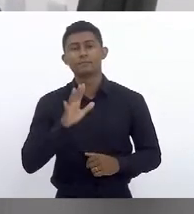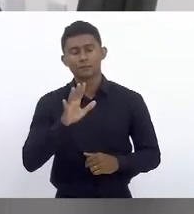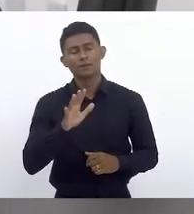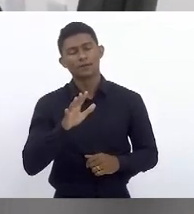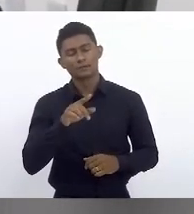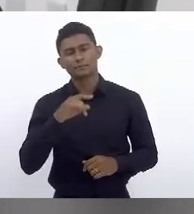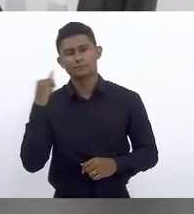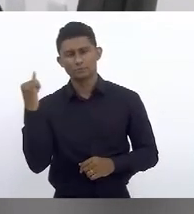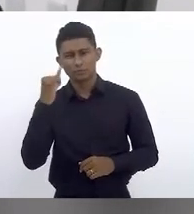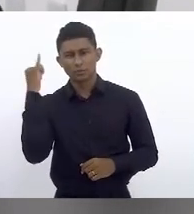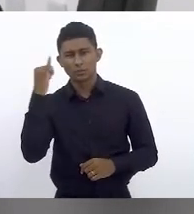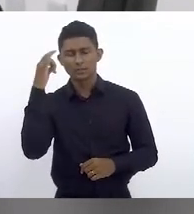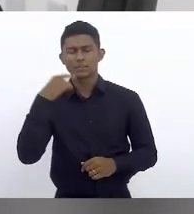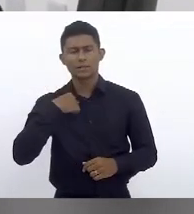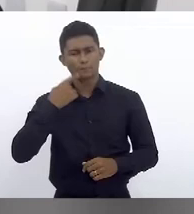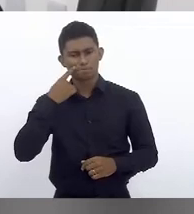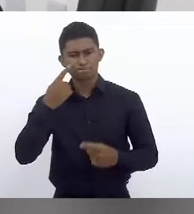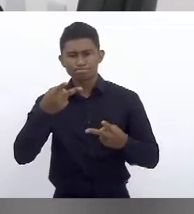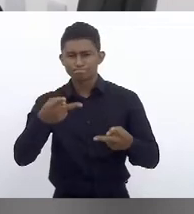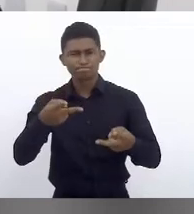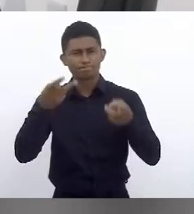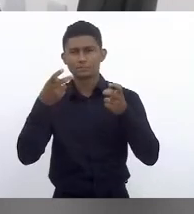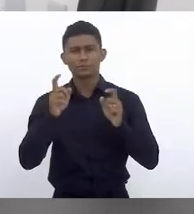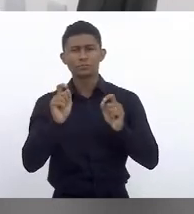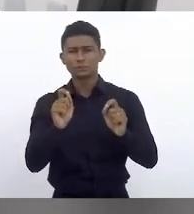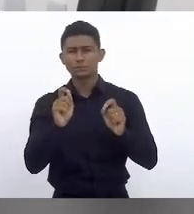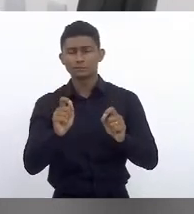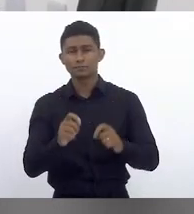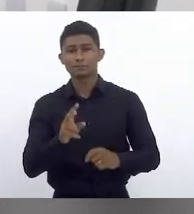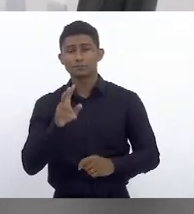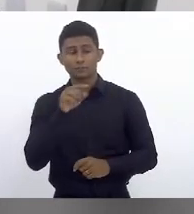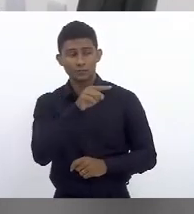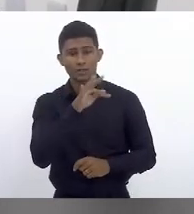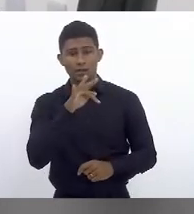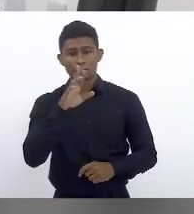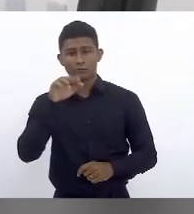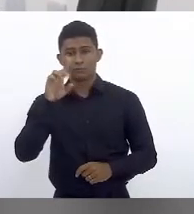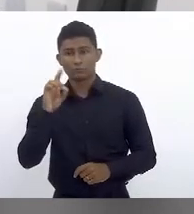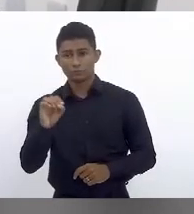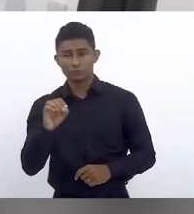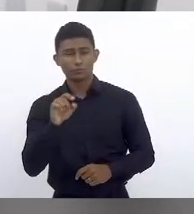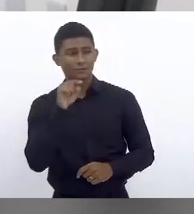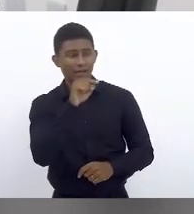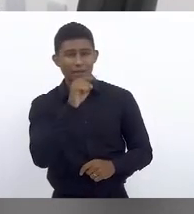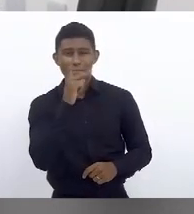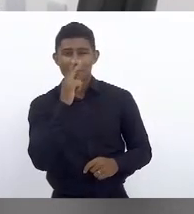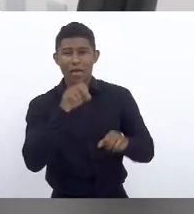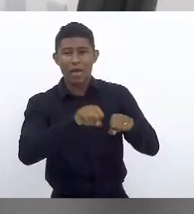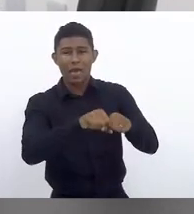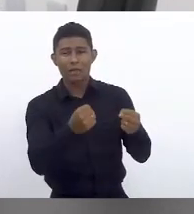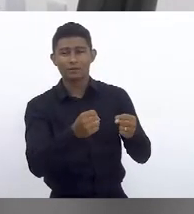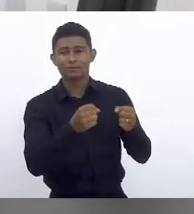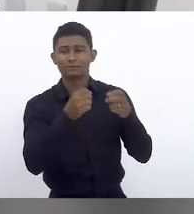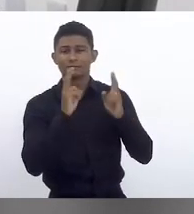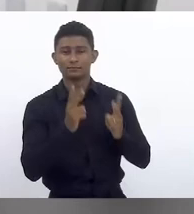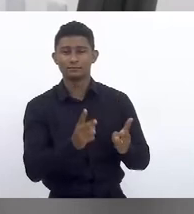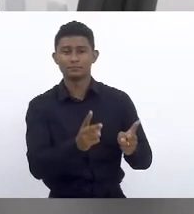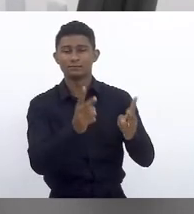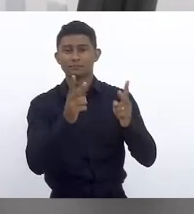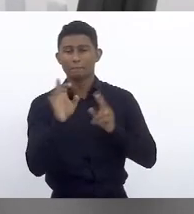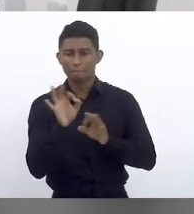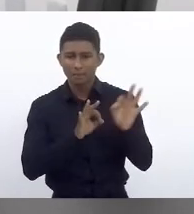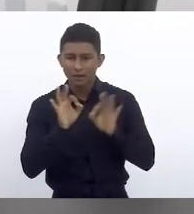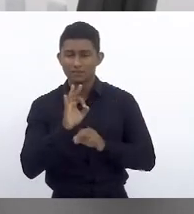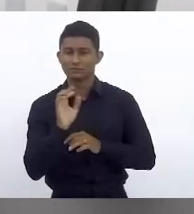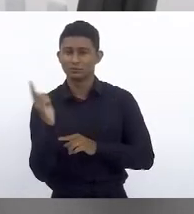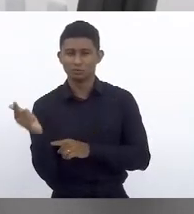mesmo que eu verifico é porque se o fundo financeiro vai estar quebrado sempre, não tem plano atuarial para enfrentar. E o